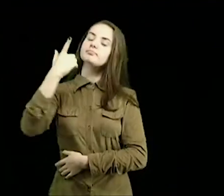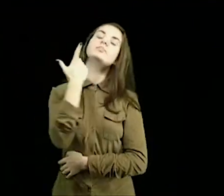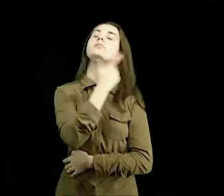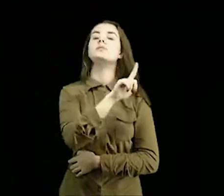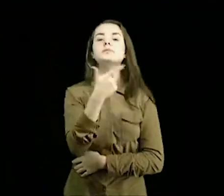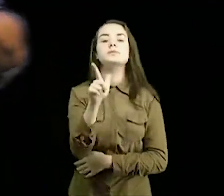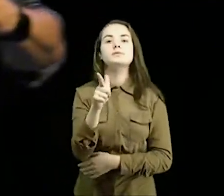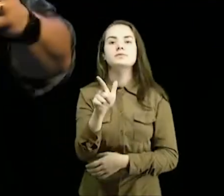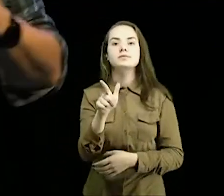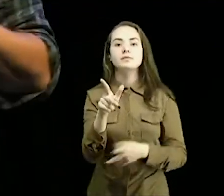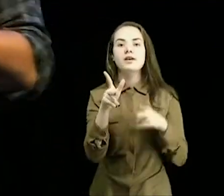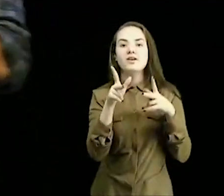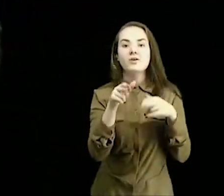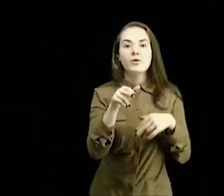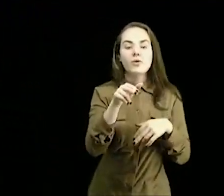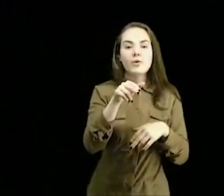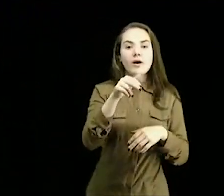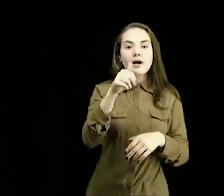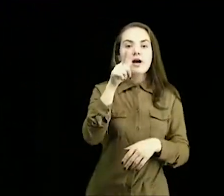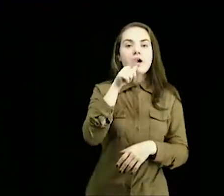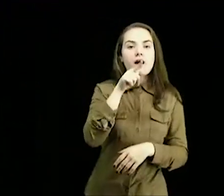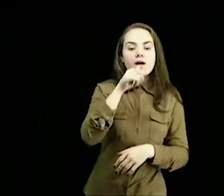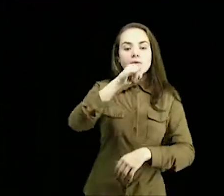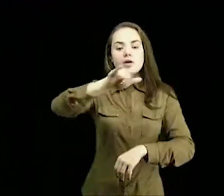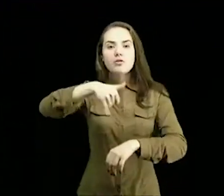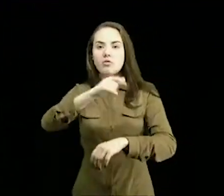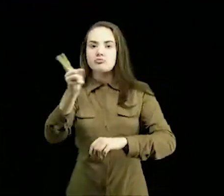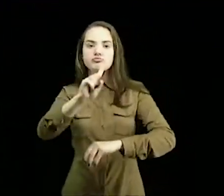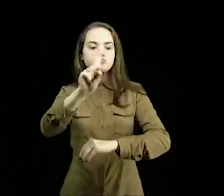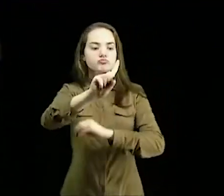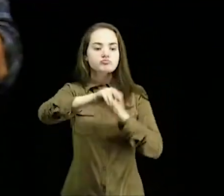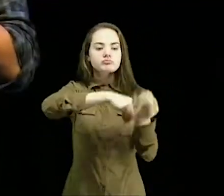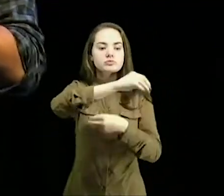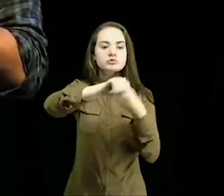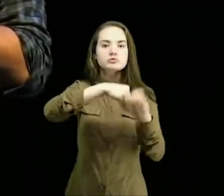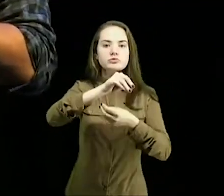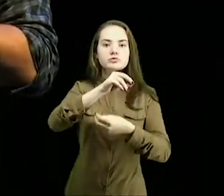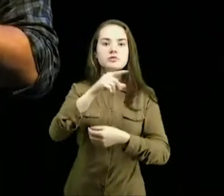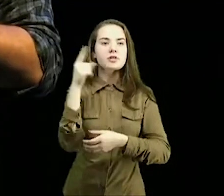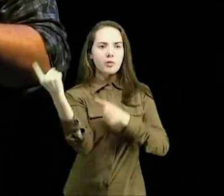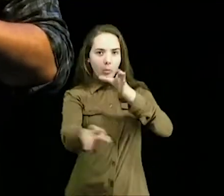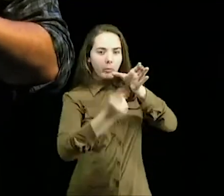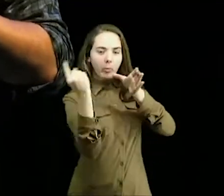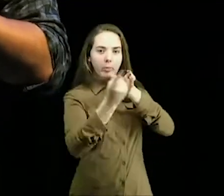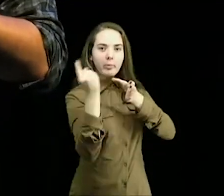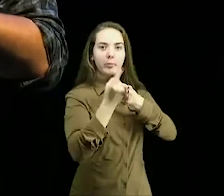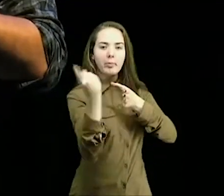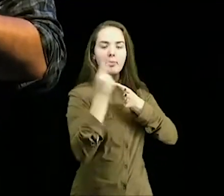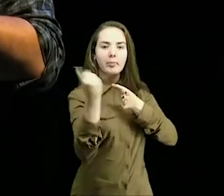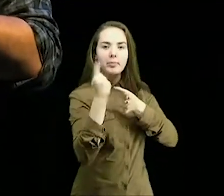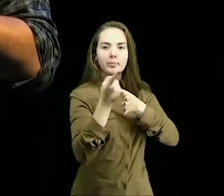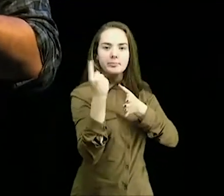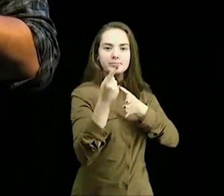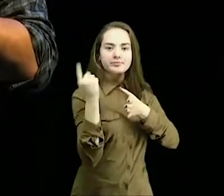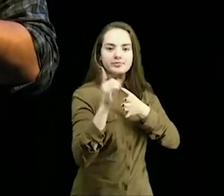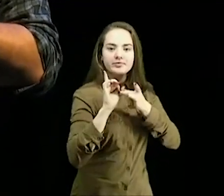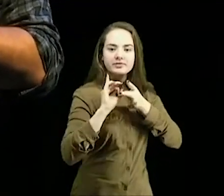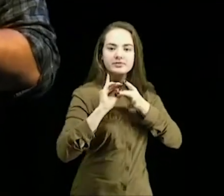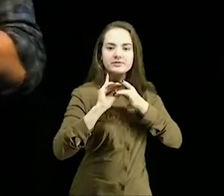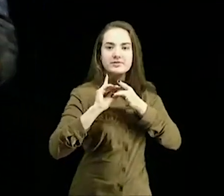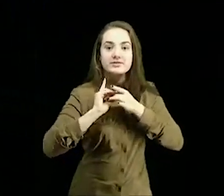tem, é água e óleo, não mistura. Você pode colocar no liquidificador, bater à vontade